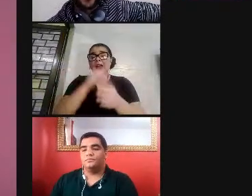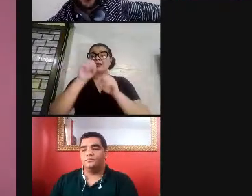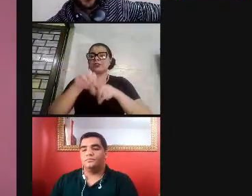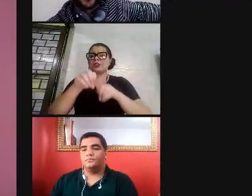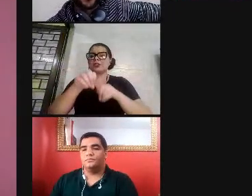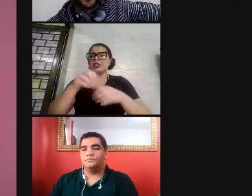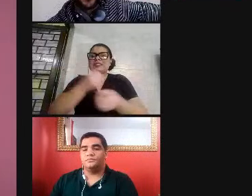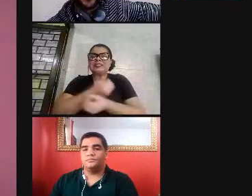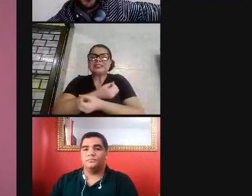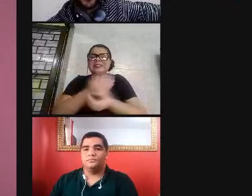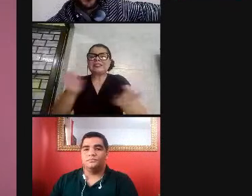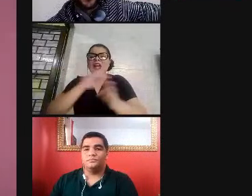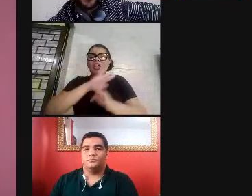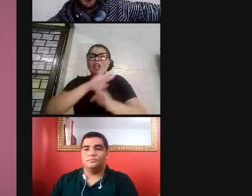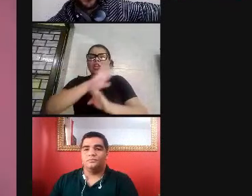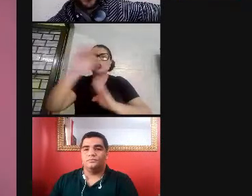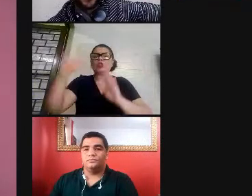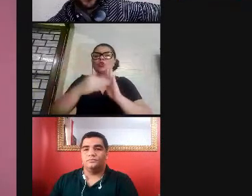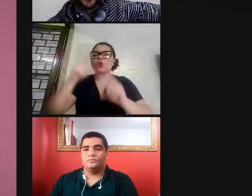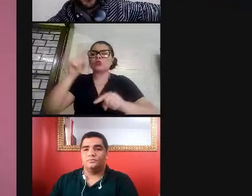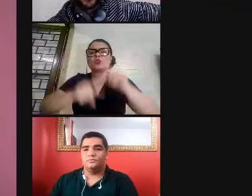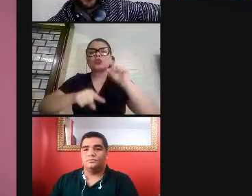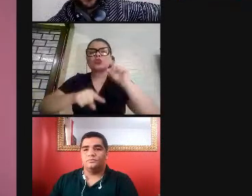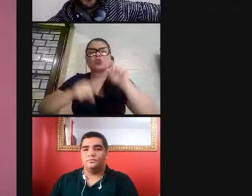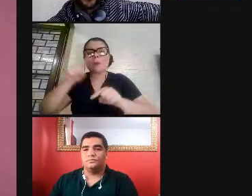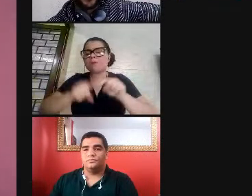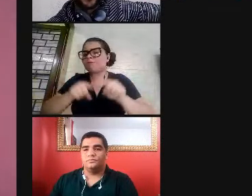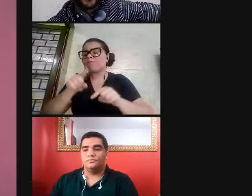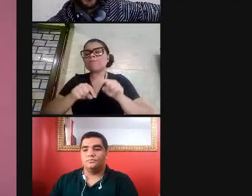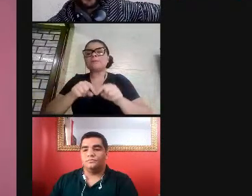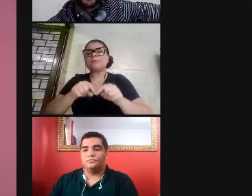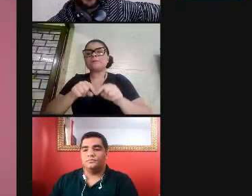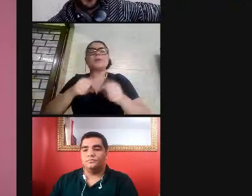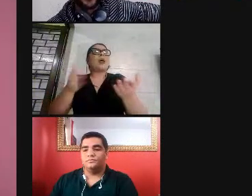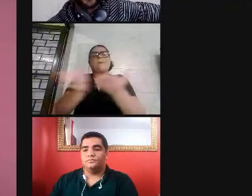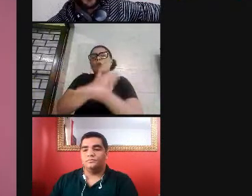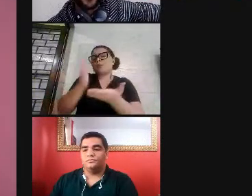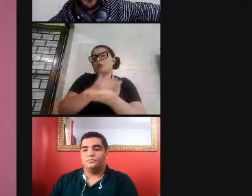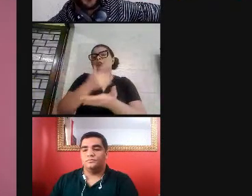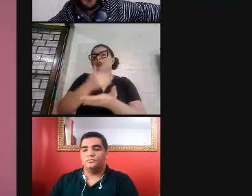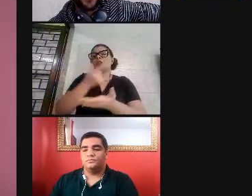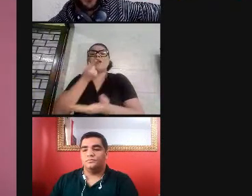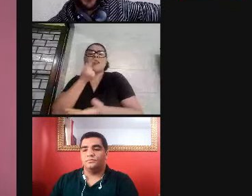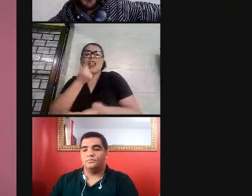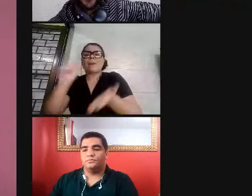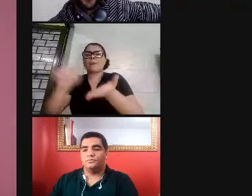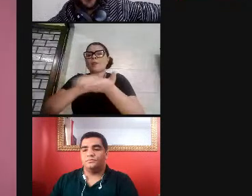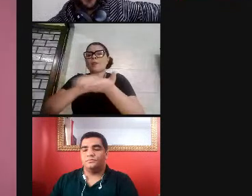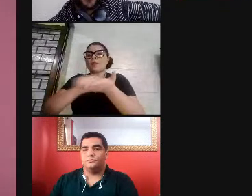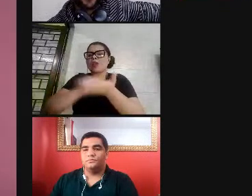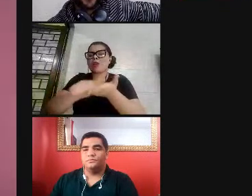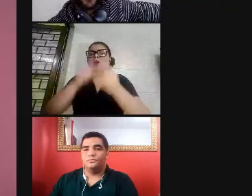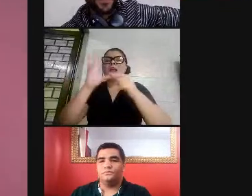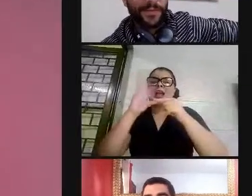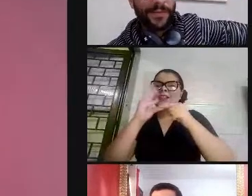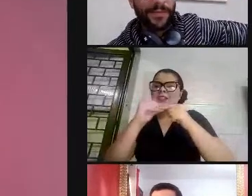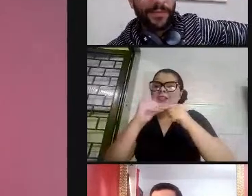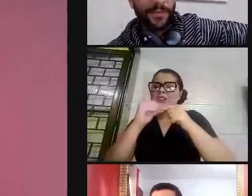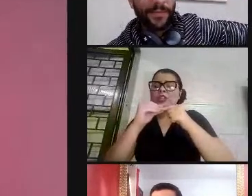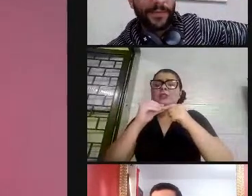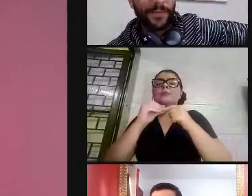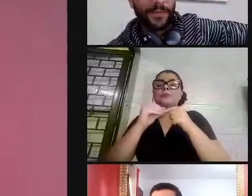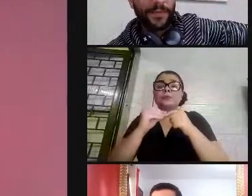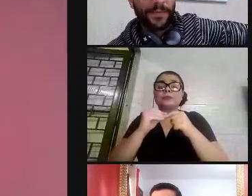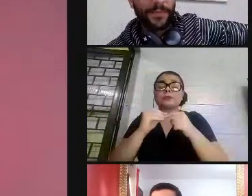todo o material didático, apostila, lápis, borracha, caneta e